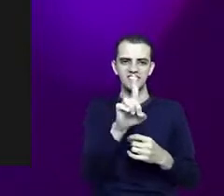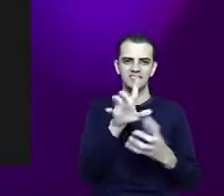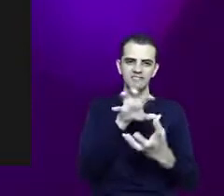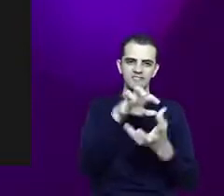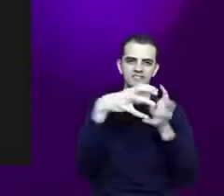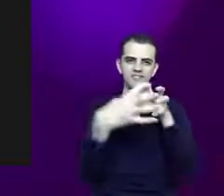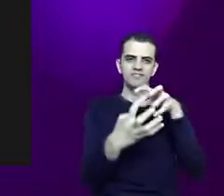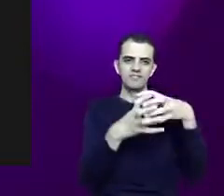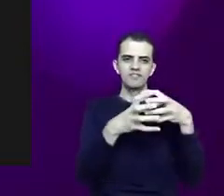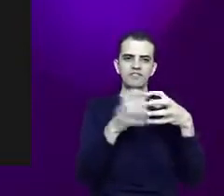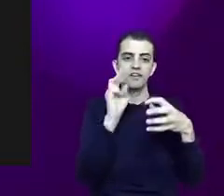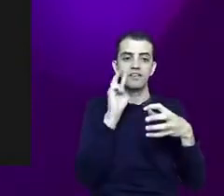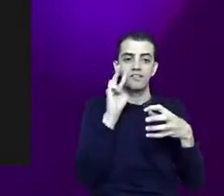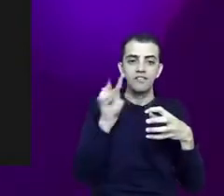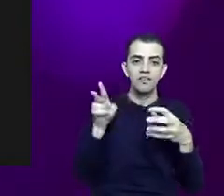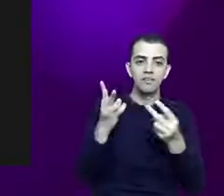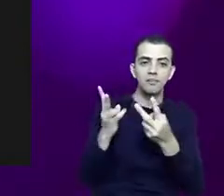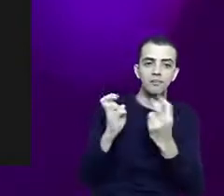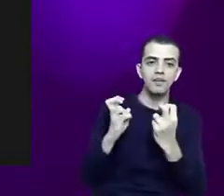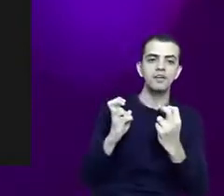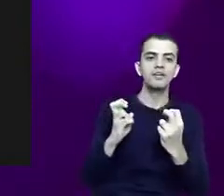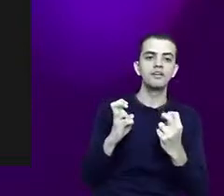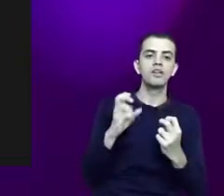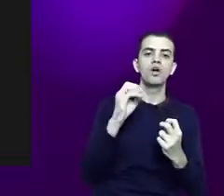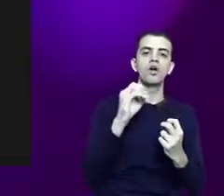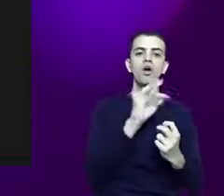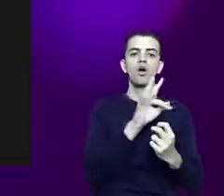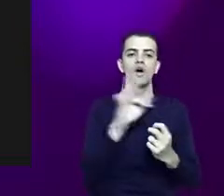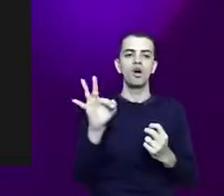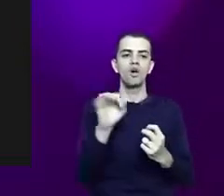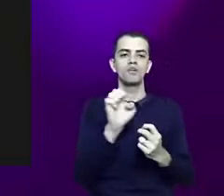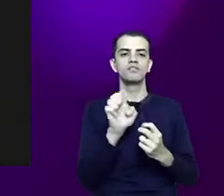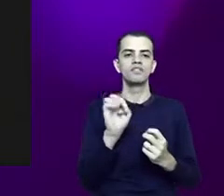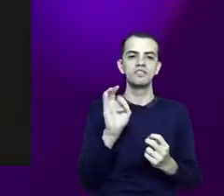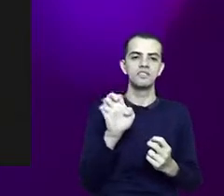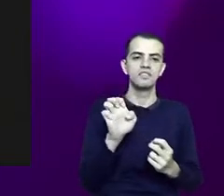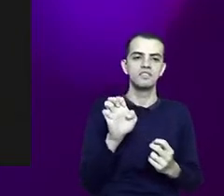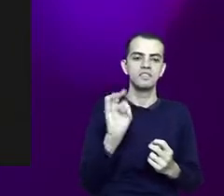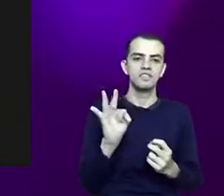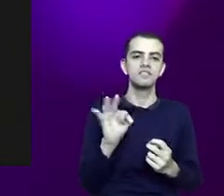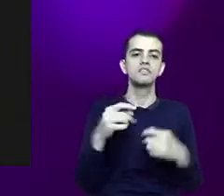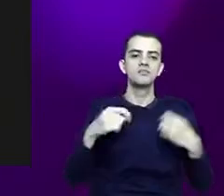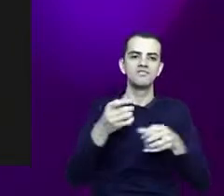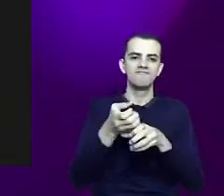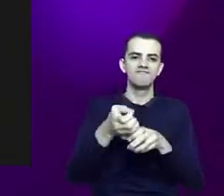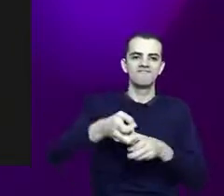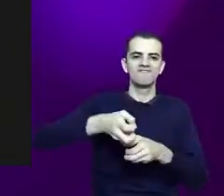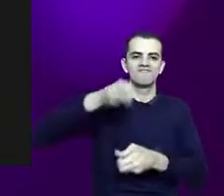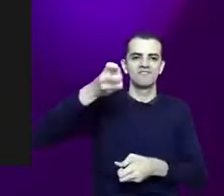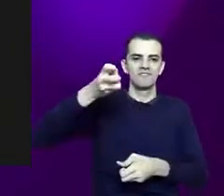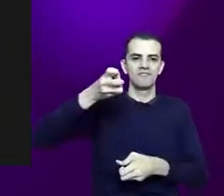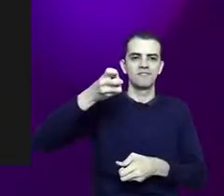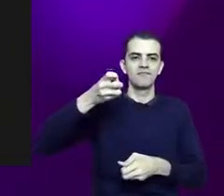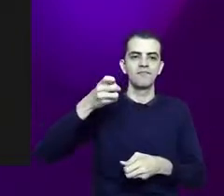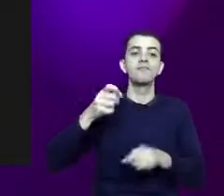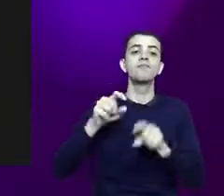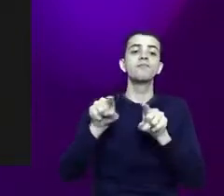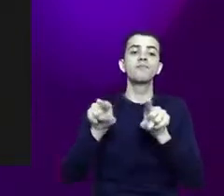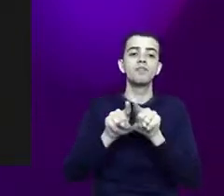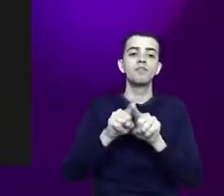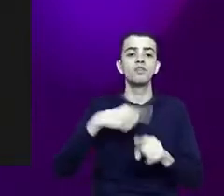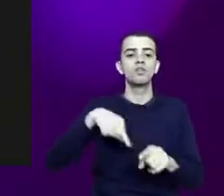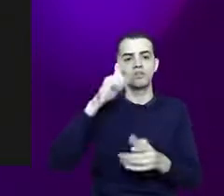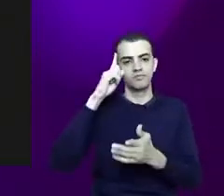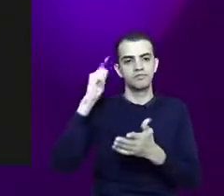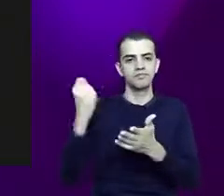isso aqui. O offset combinado precisava alongar bem e nós optamos